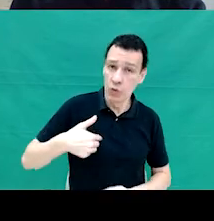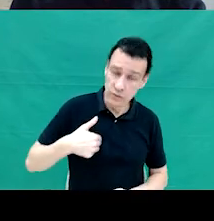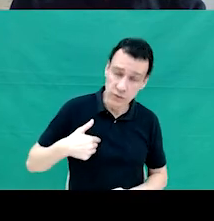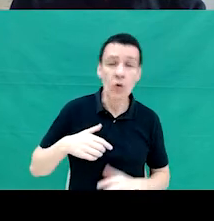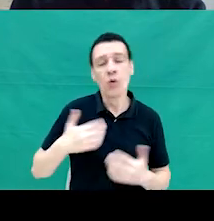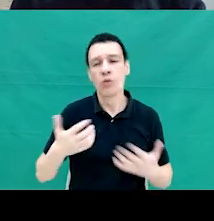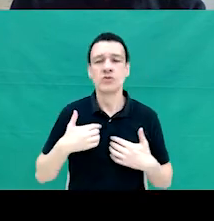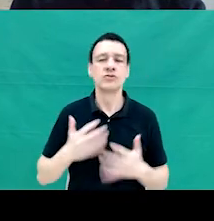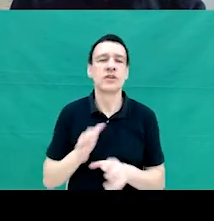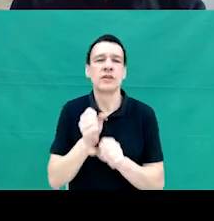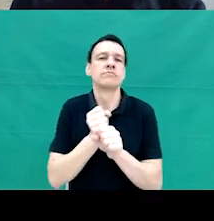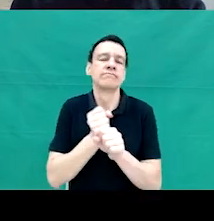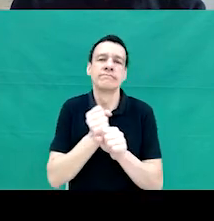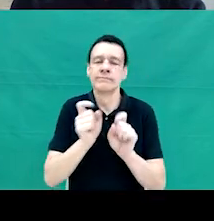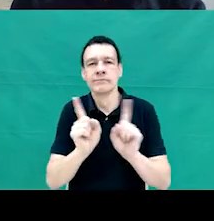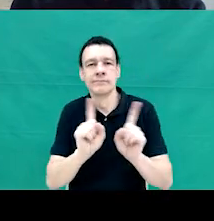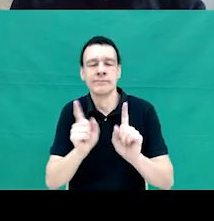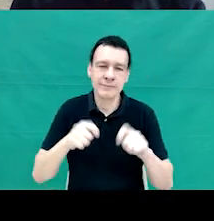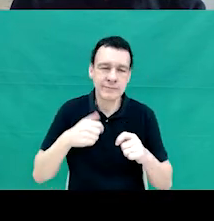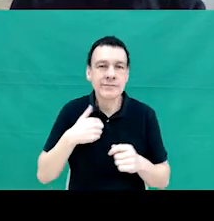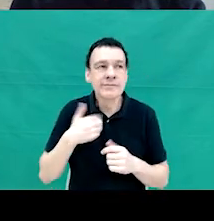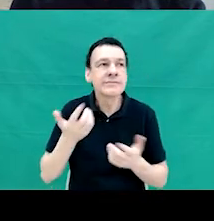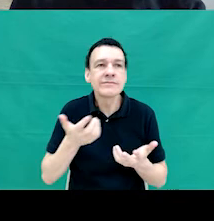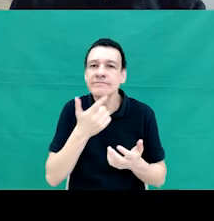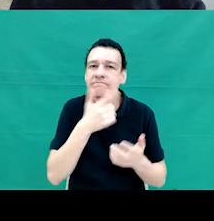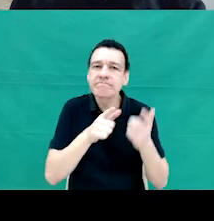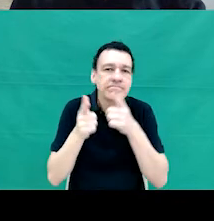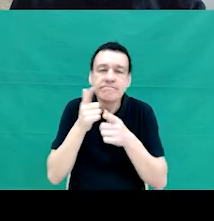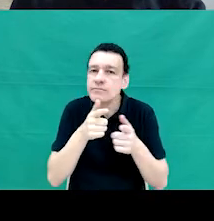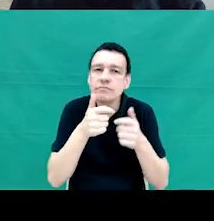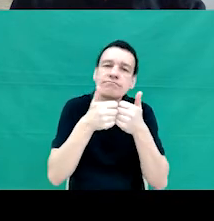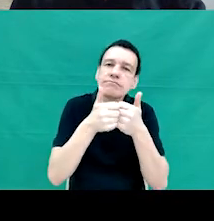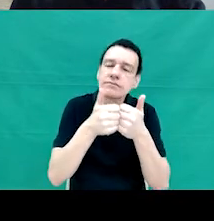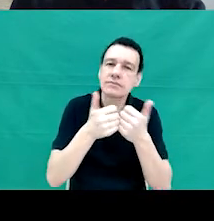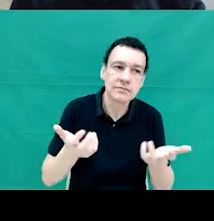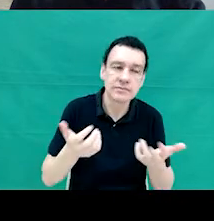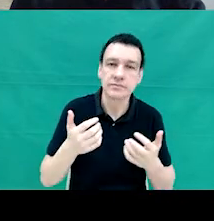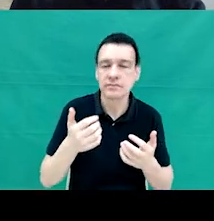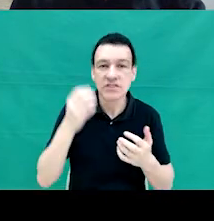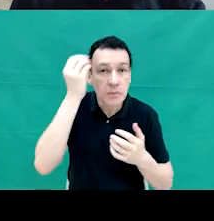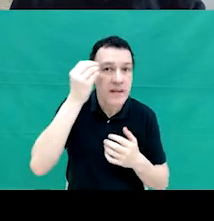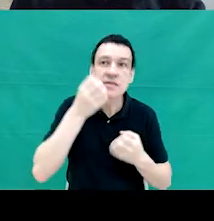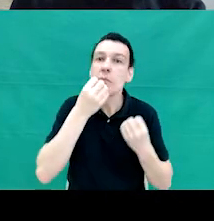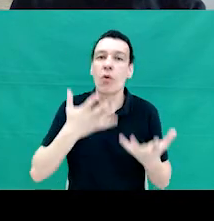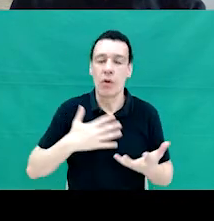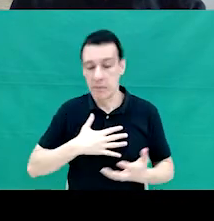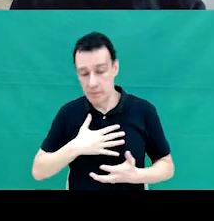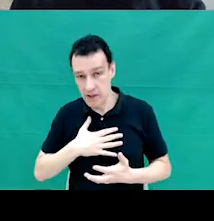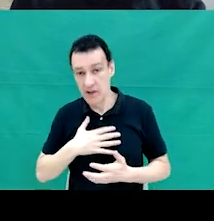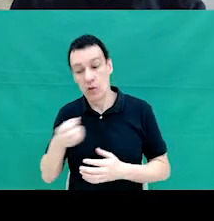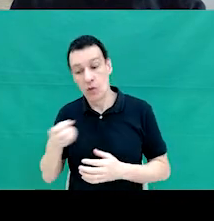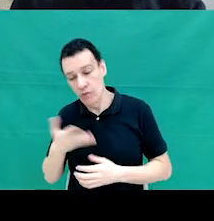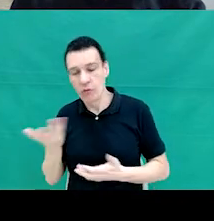Dessa maneira, você consegue trazer uma experiência agradável para diferentes públicos. E quando a gente menciona ali